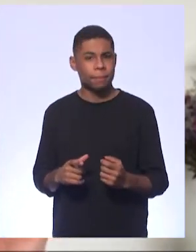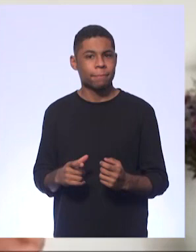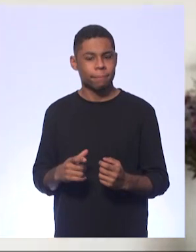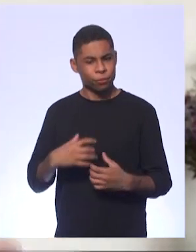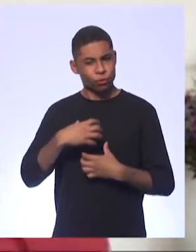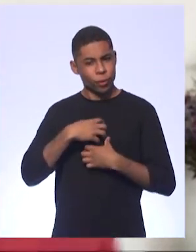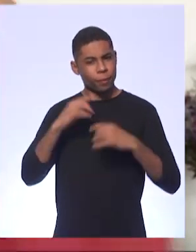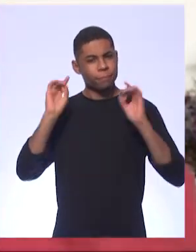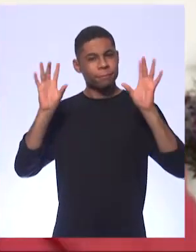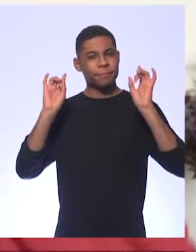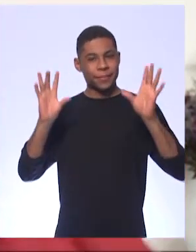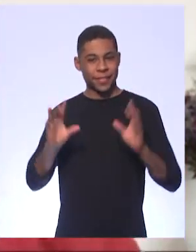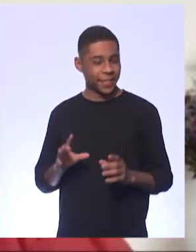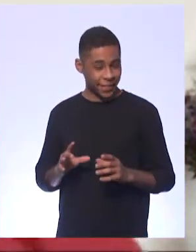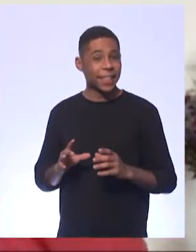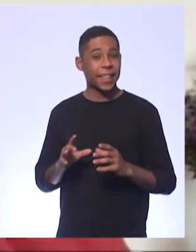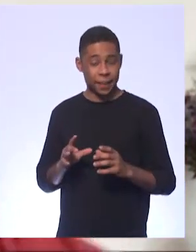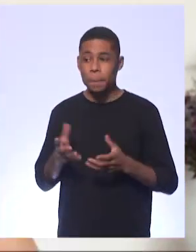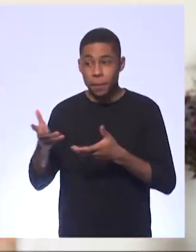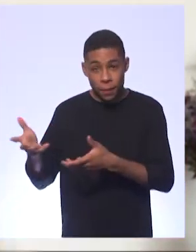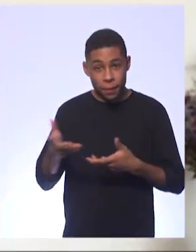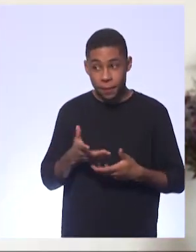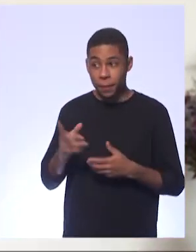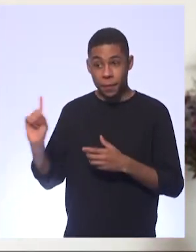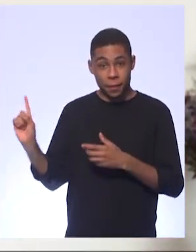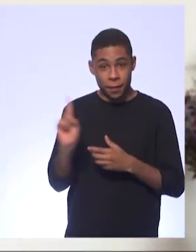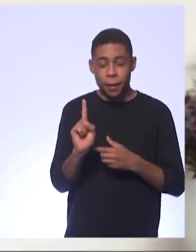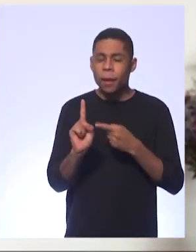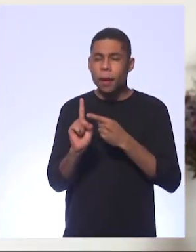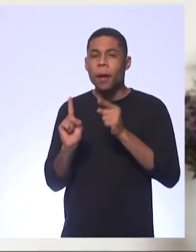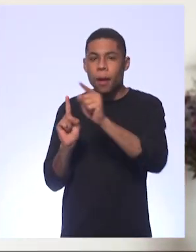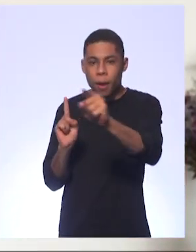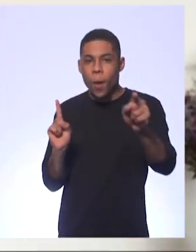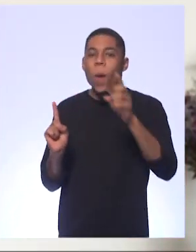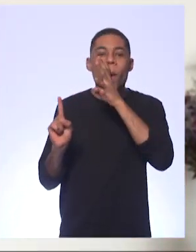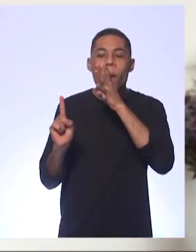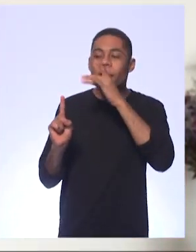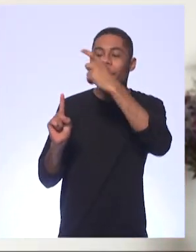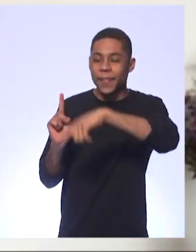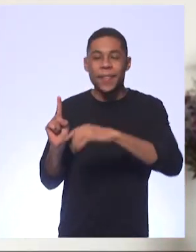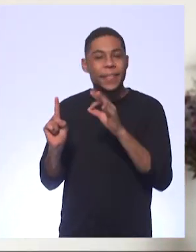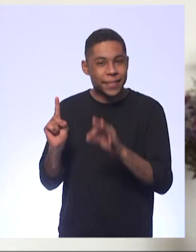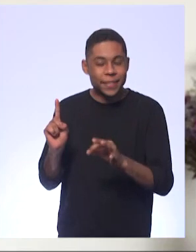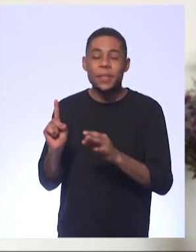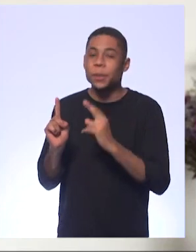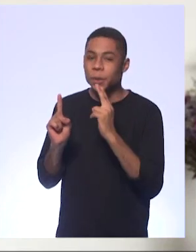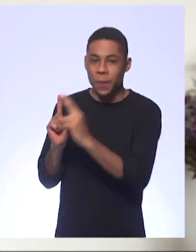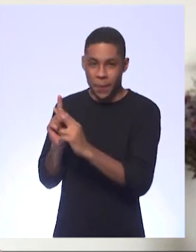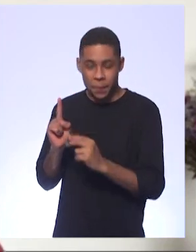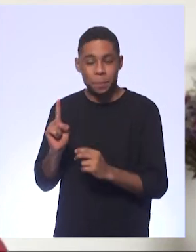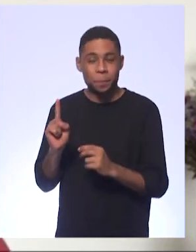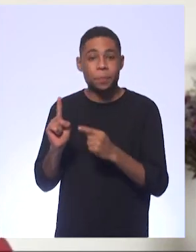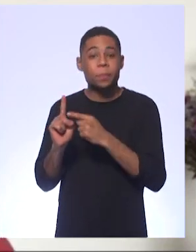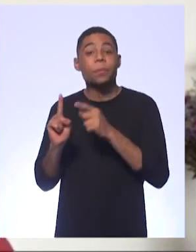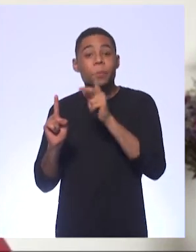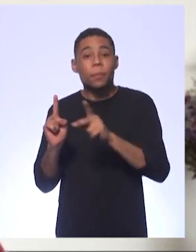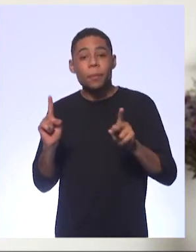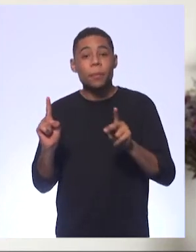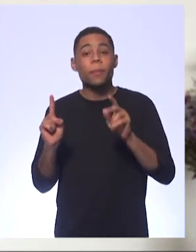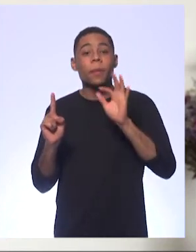estilo. O meu convidado de hoje é uma pessoa que muitos de vocês devem conhecer de nome, pelo menos, é o